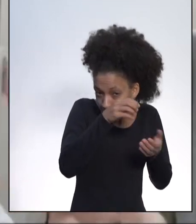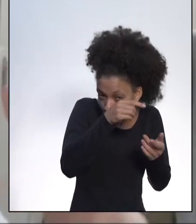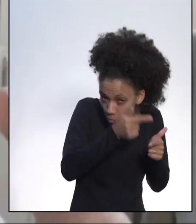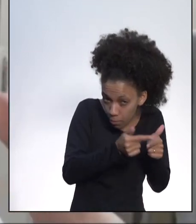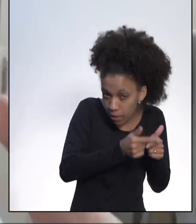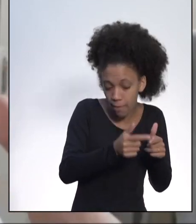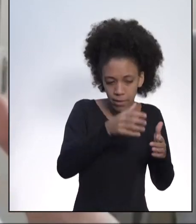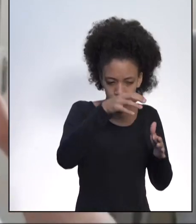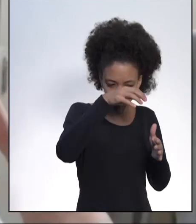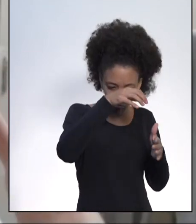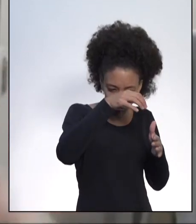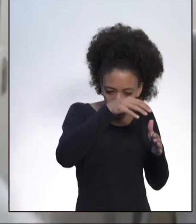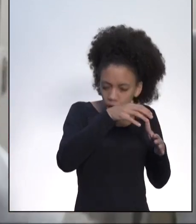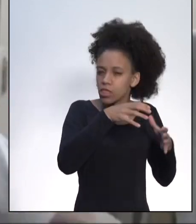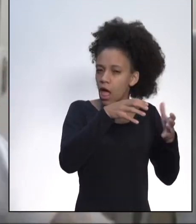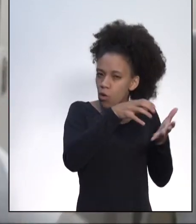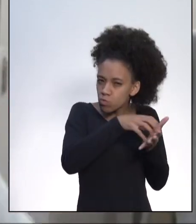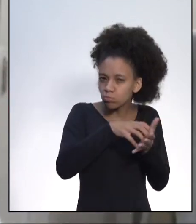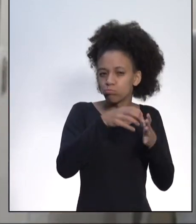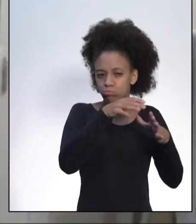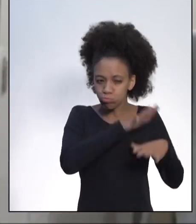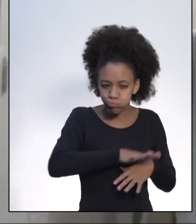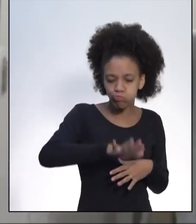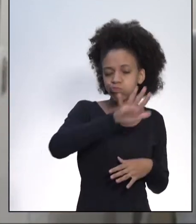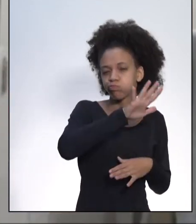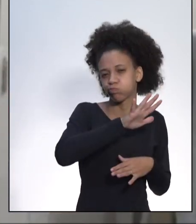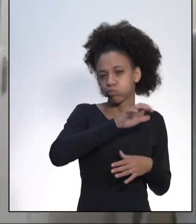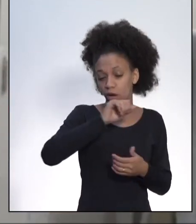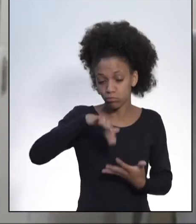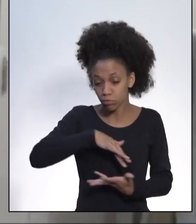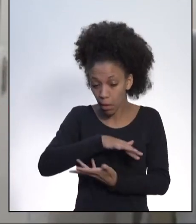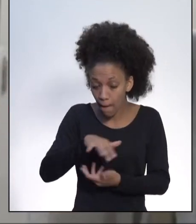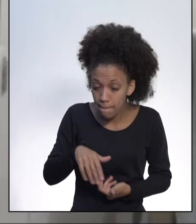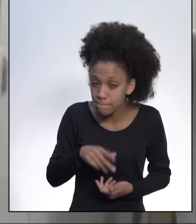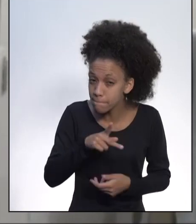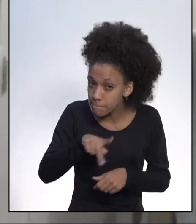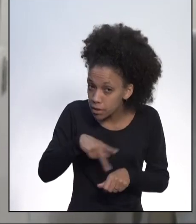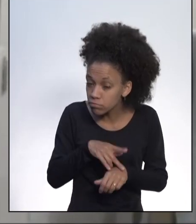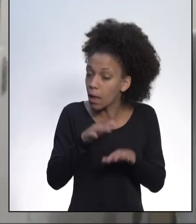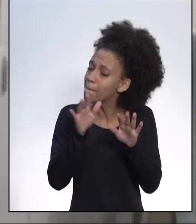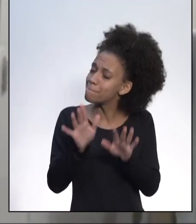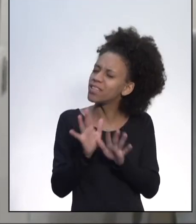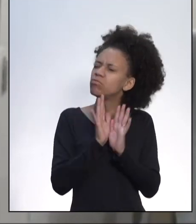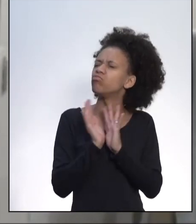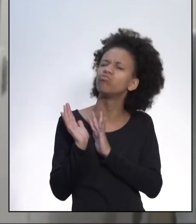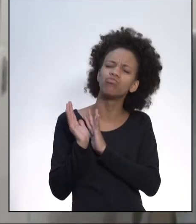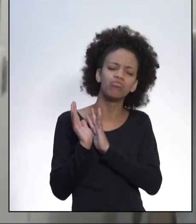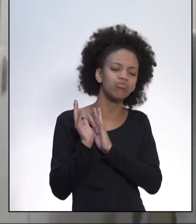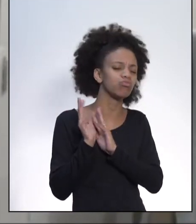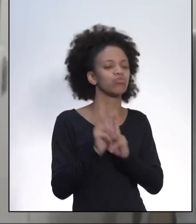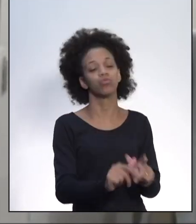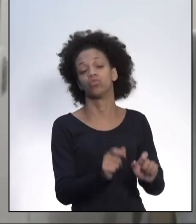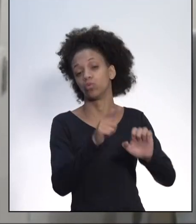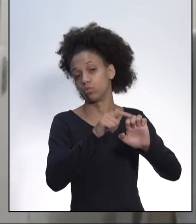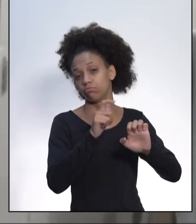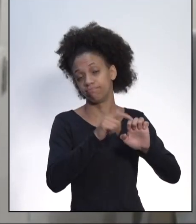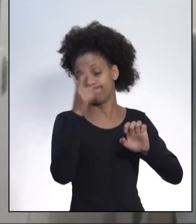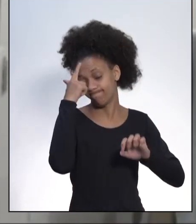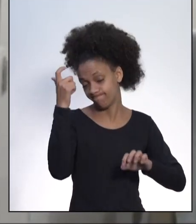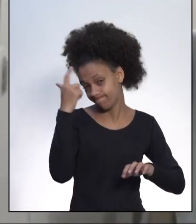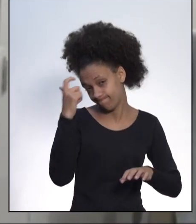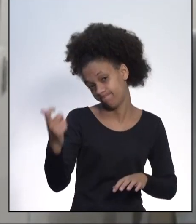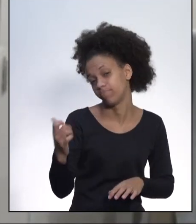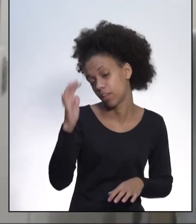estado, do seu país, né? Mas todo negócio, ou toda ideia, ou